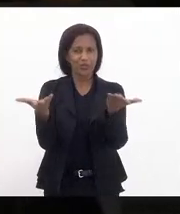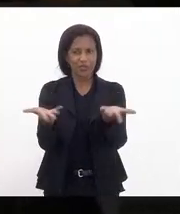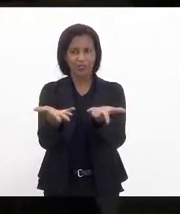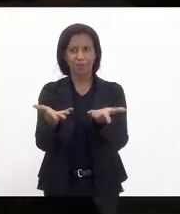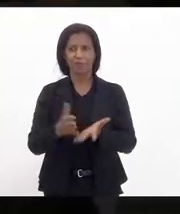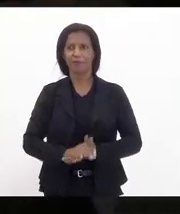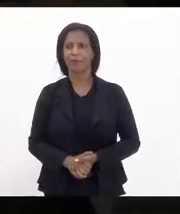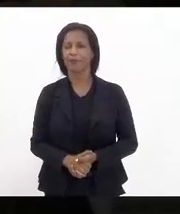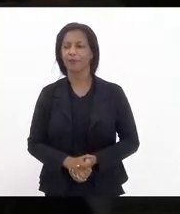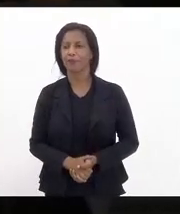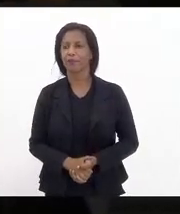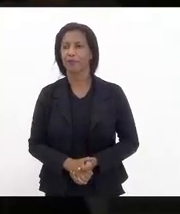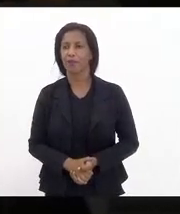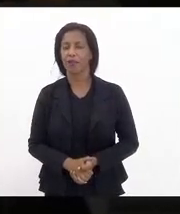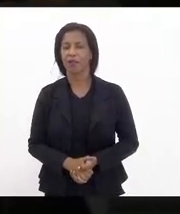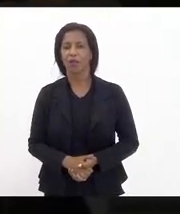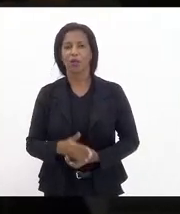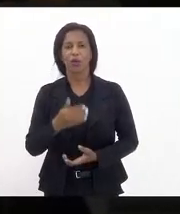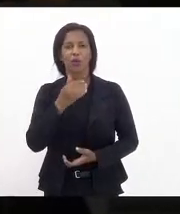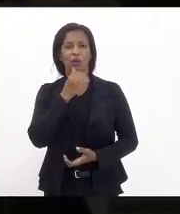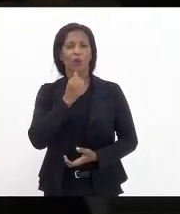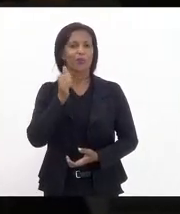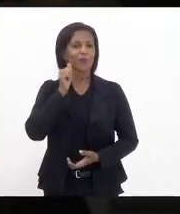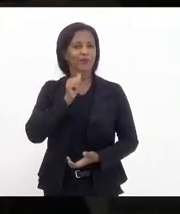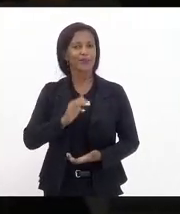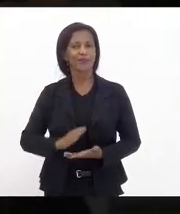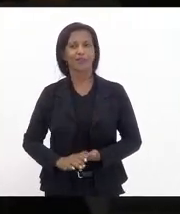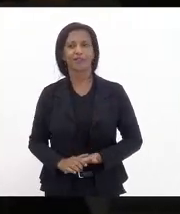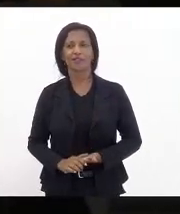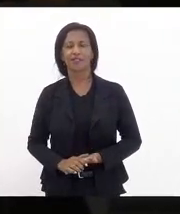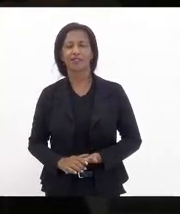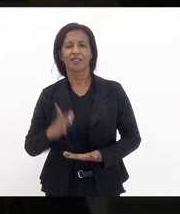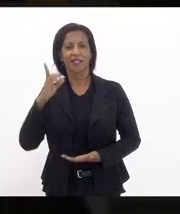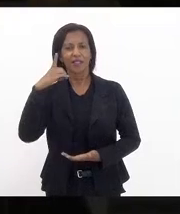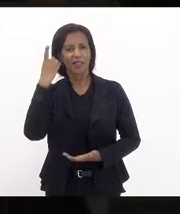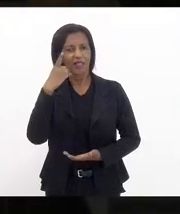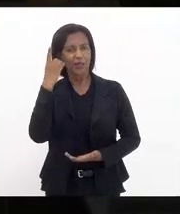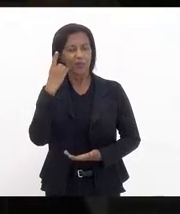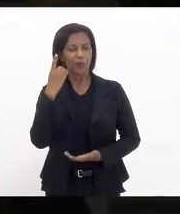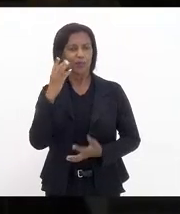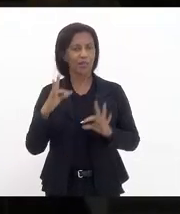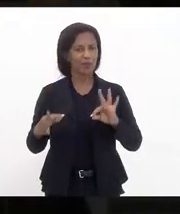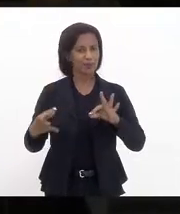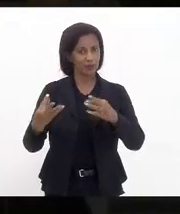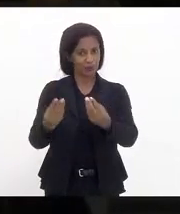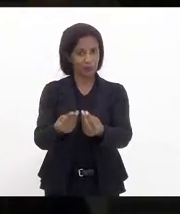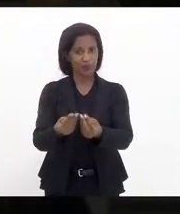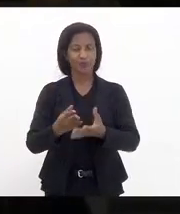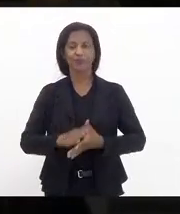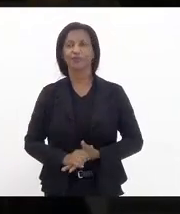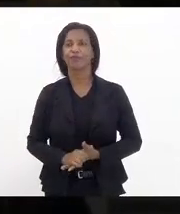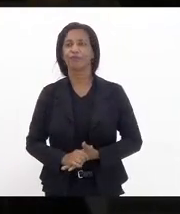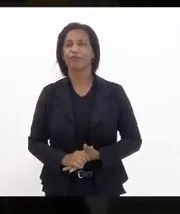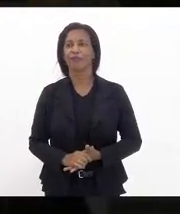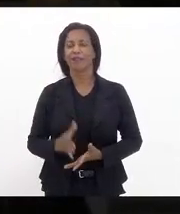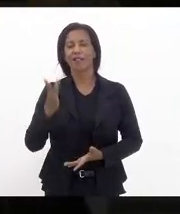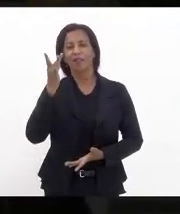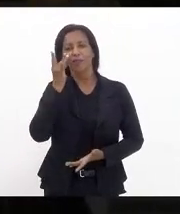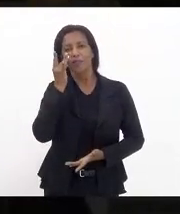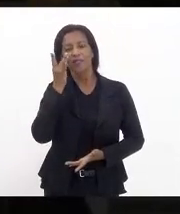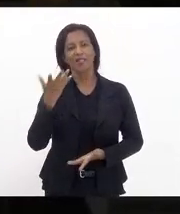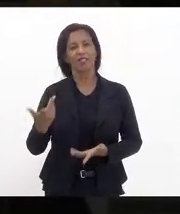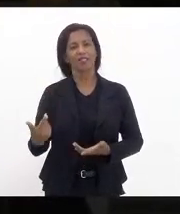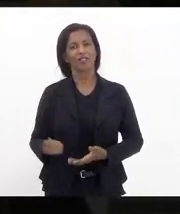e senhores deputadas e deputados presentes